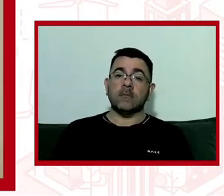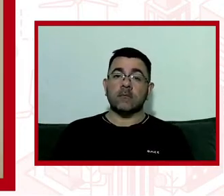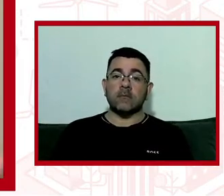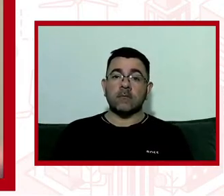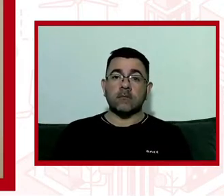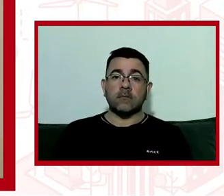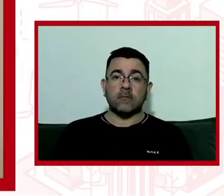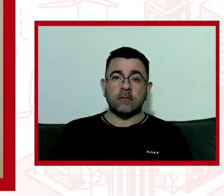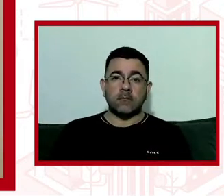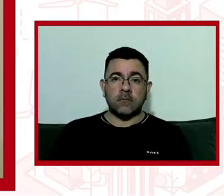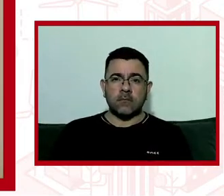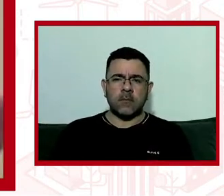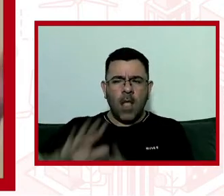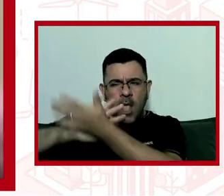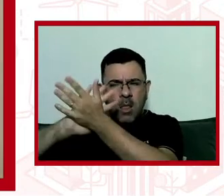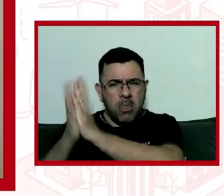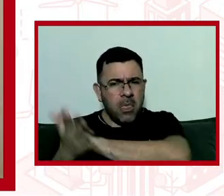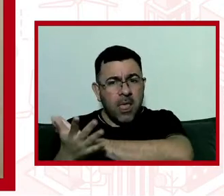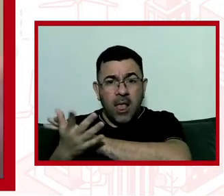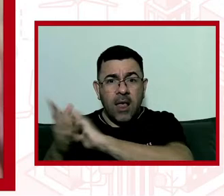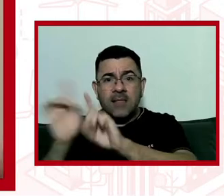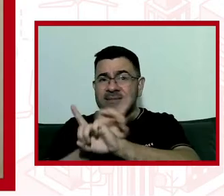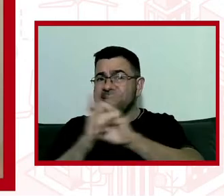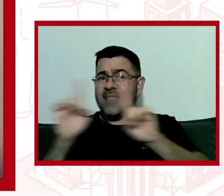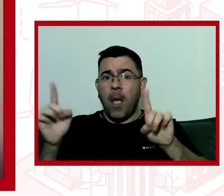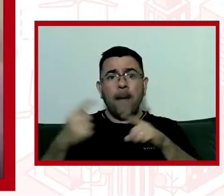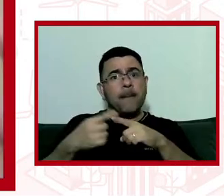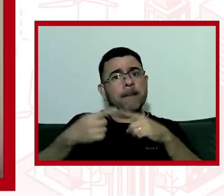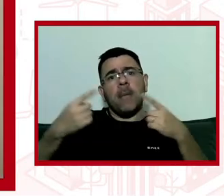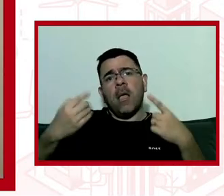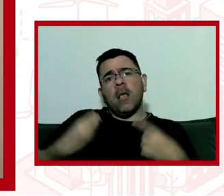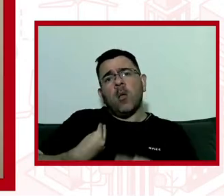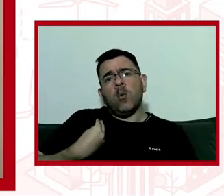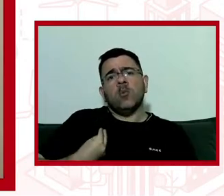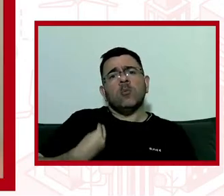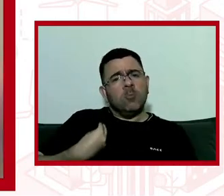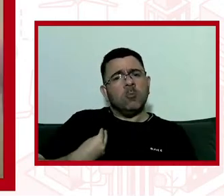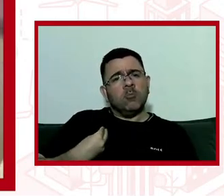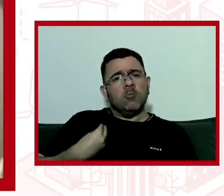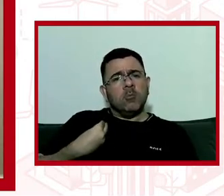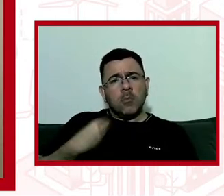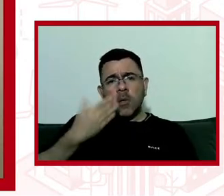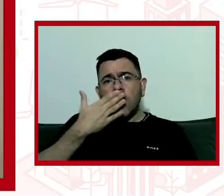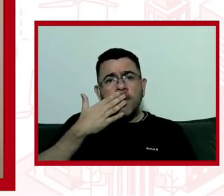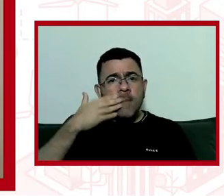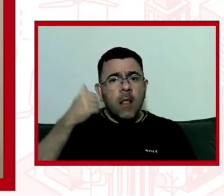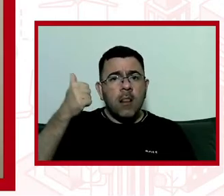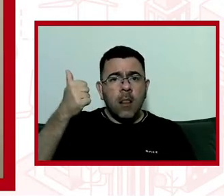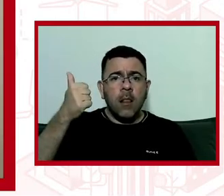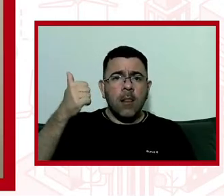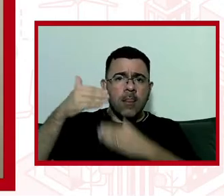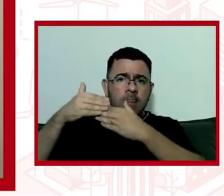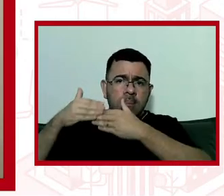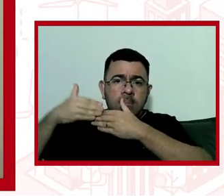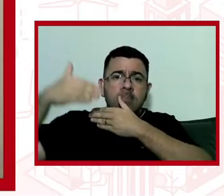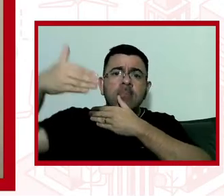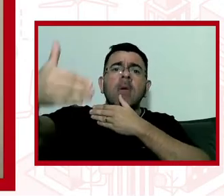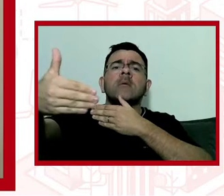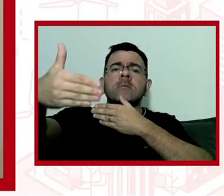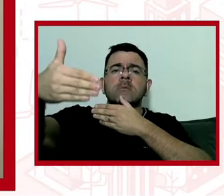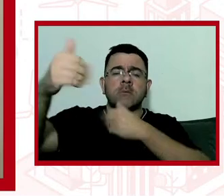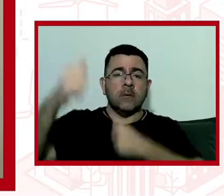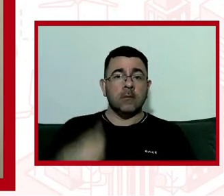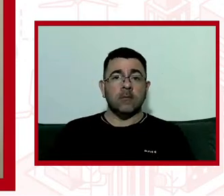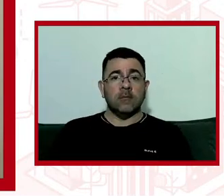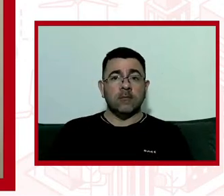destruir não é você destruir é você conviver com aquilo que existe com aquilo que é bem feito Mas você dá passos mais largos adiante Então isso é o